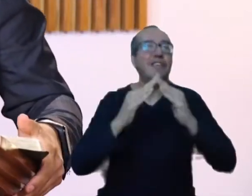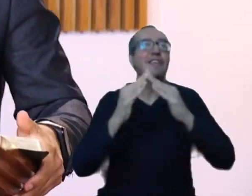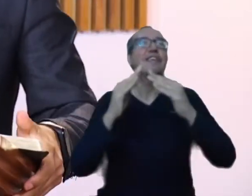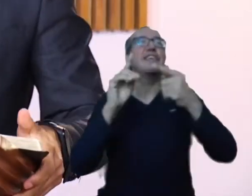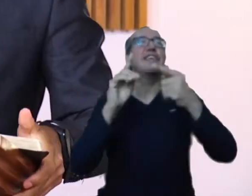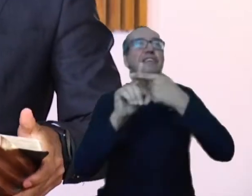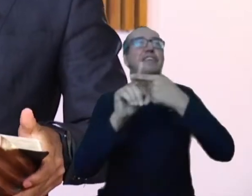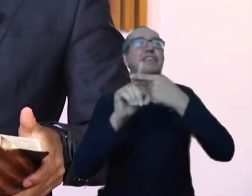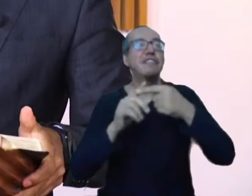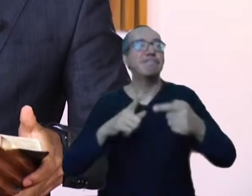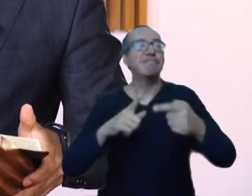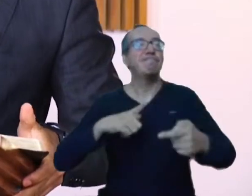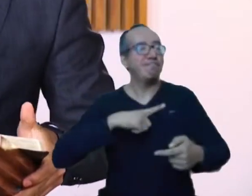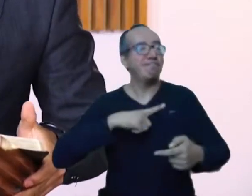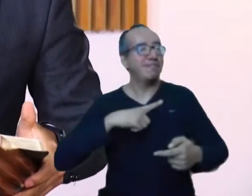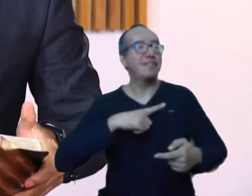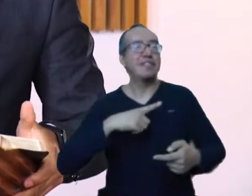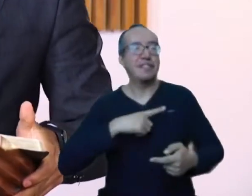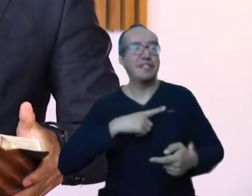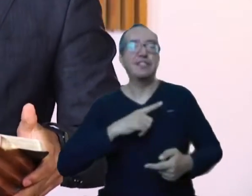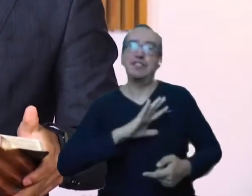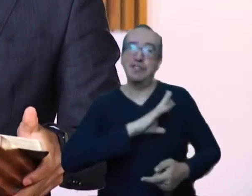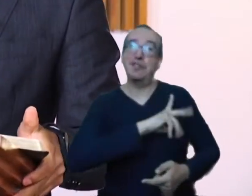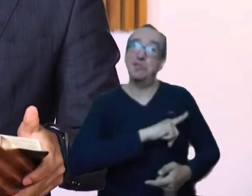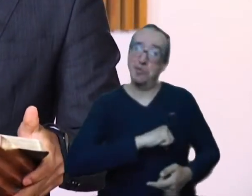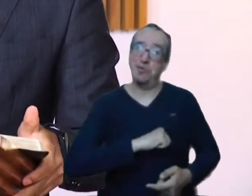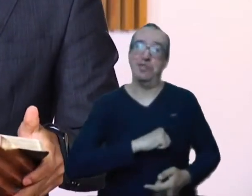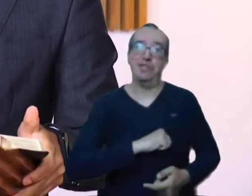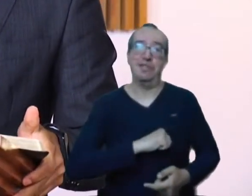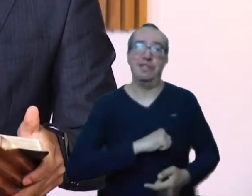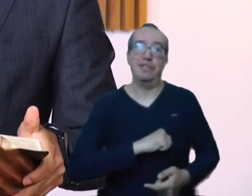ele. E sentindo o cuidado da igreja,